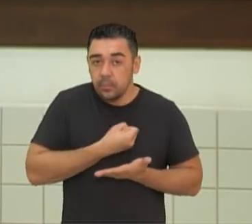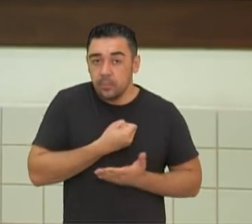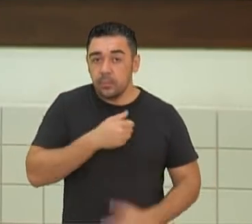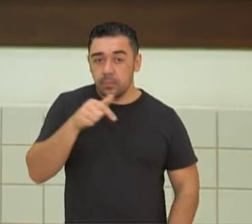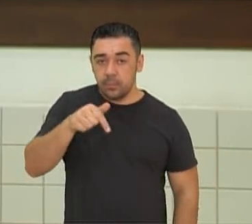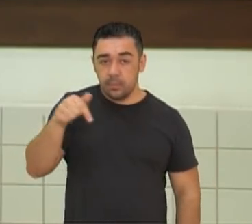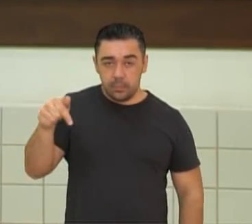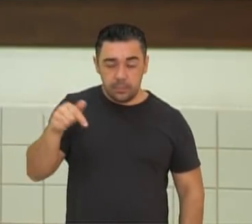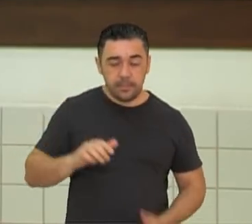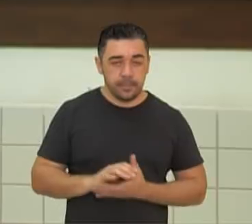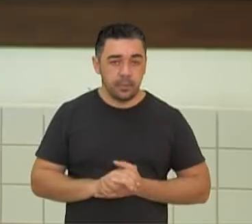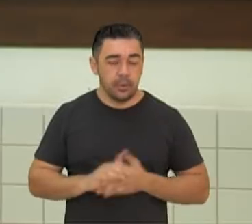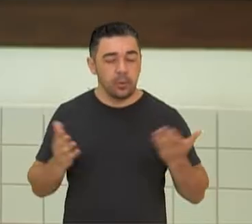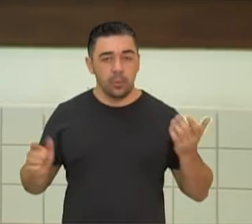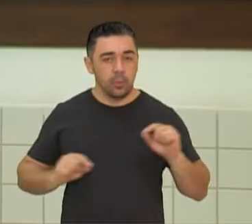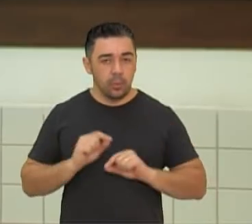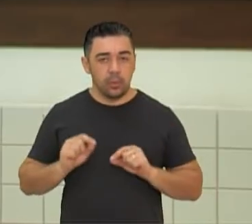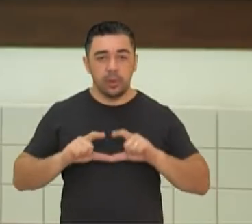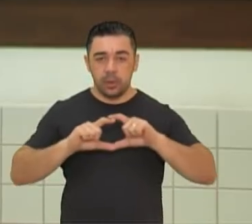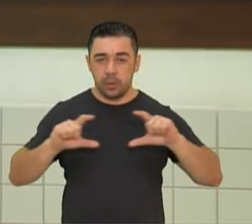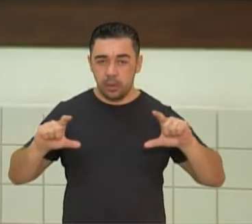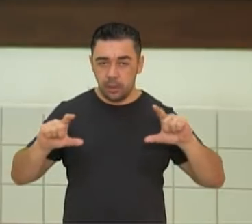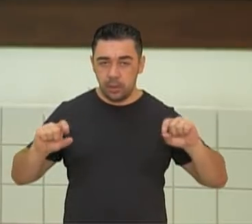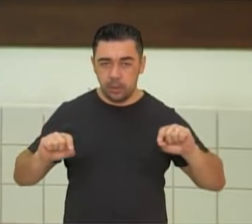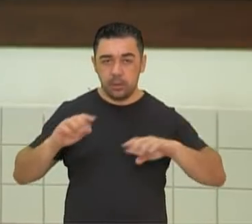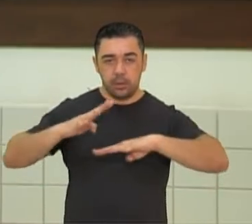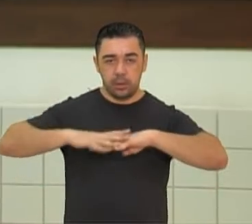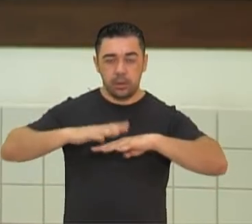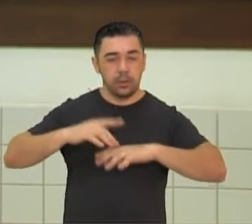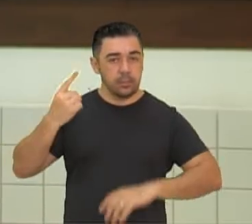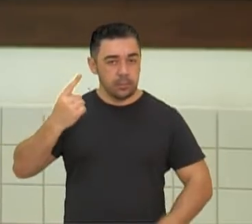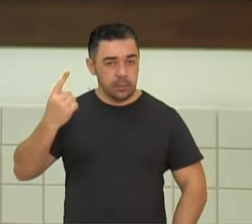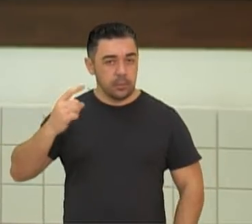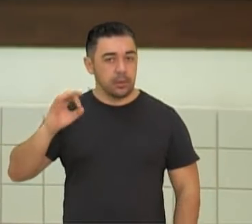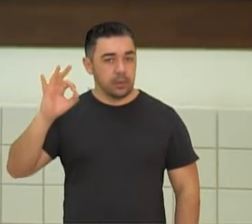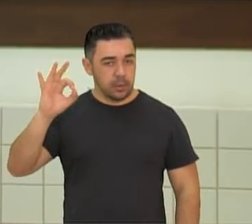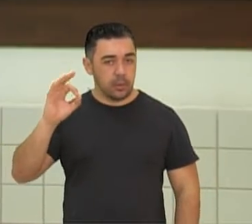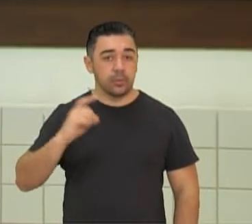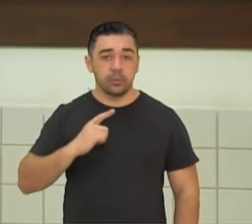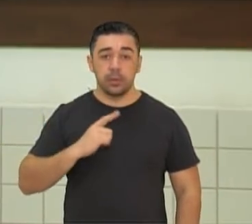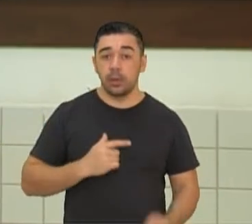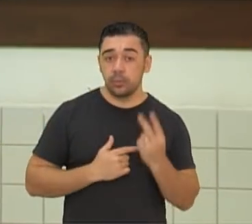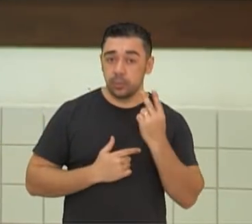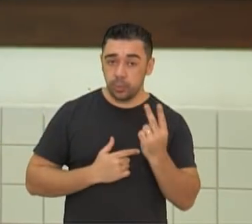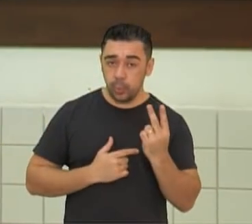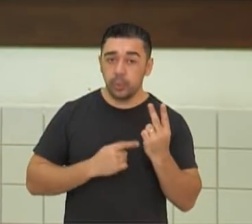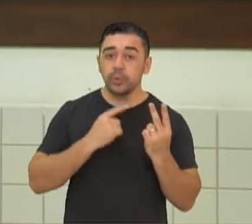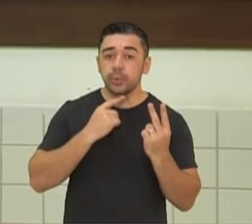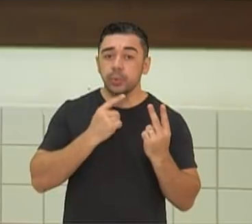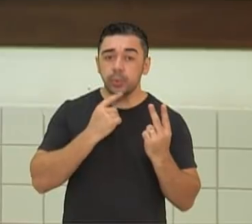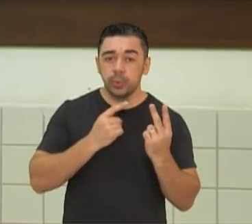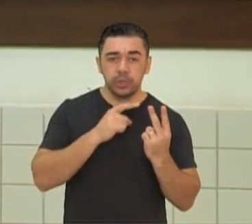vamos trabalhar equação do primeiro grau com duas incógnitas. Primeiro contato nosso com esse tipo de equação.